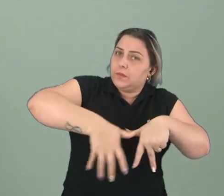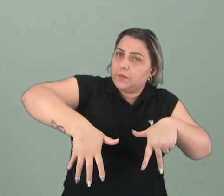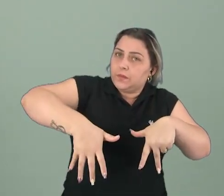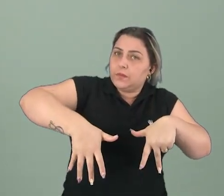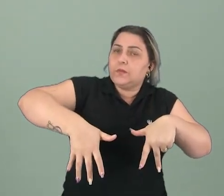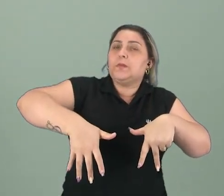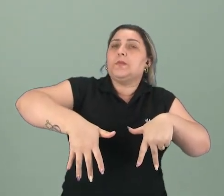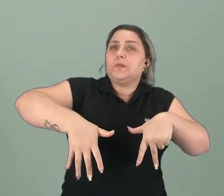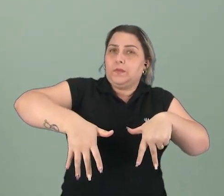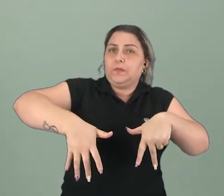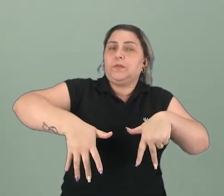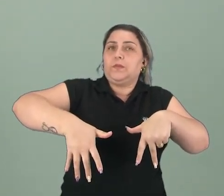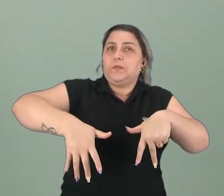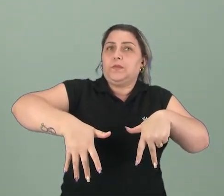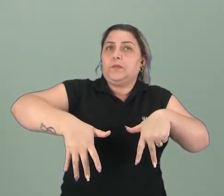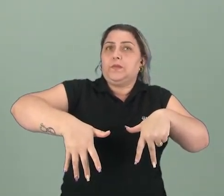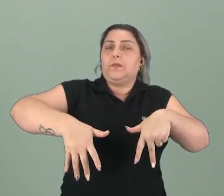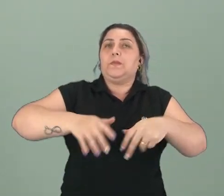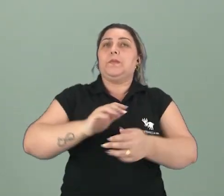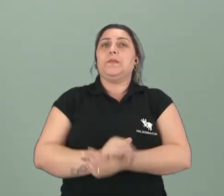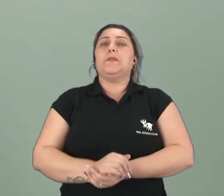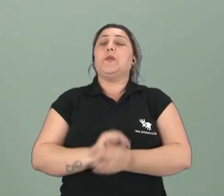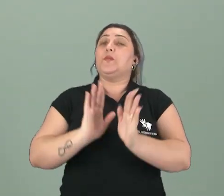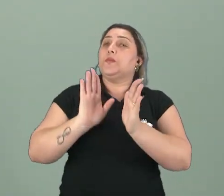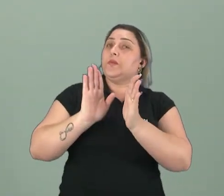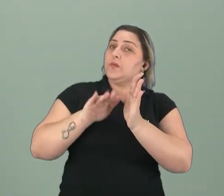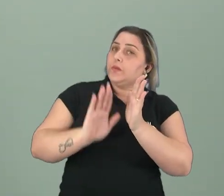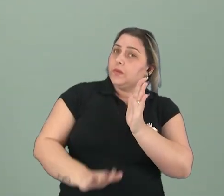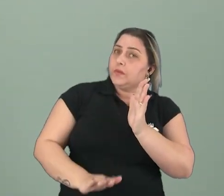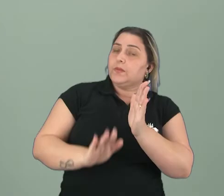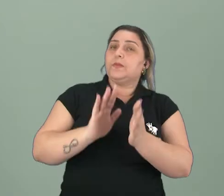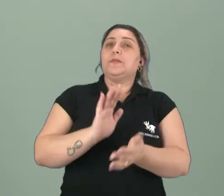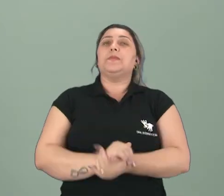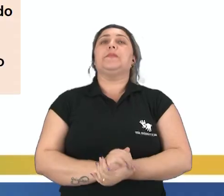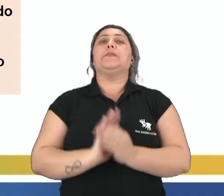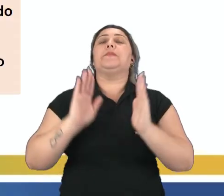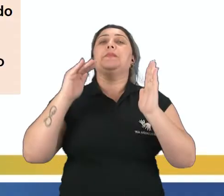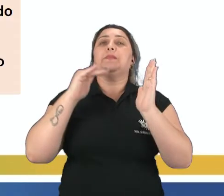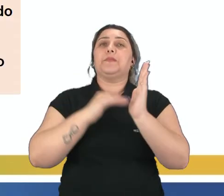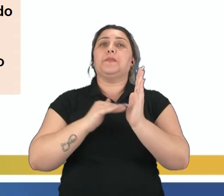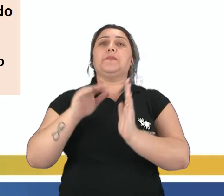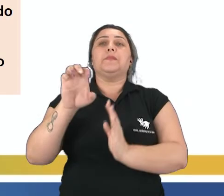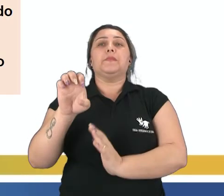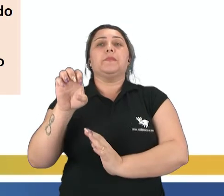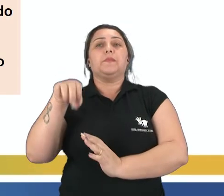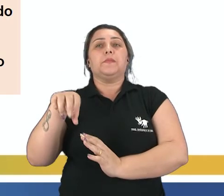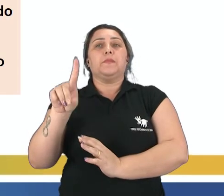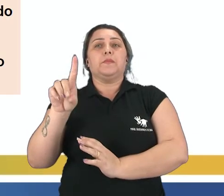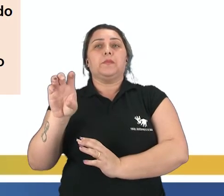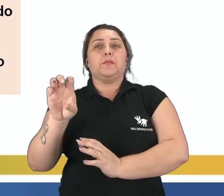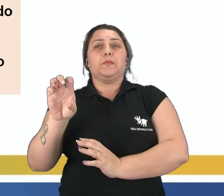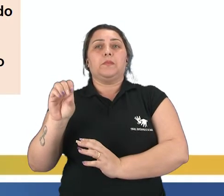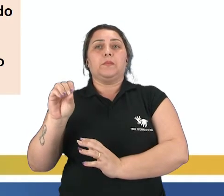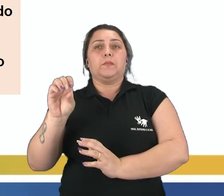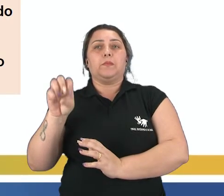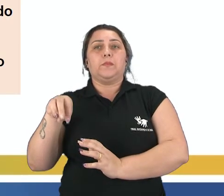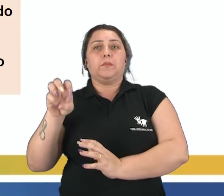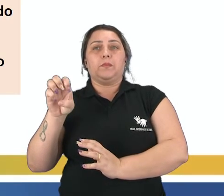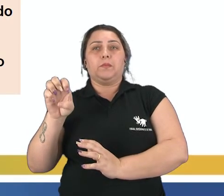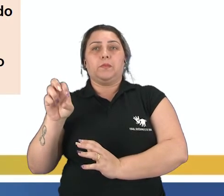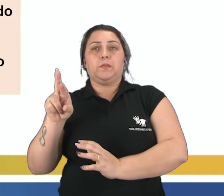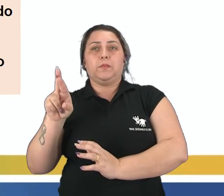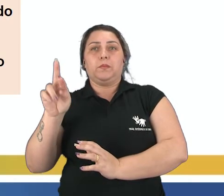Os níveis de estrogênio e progesterona eles vão diminuindo até que o endométrio, até que a parede interna do